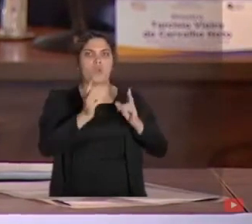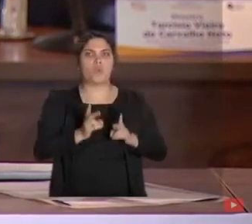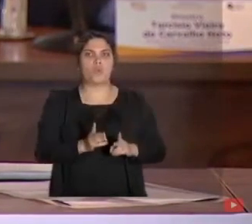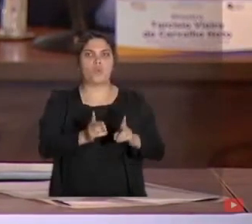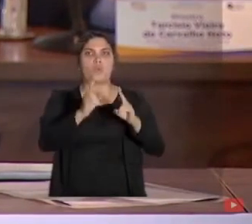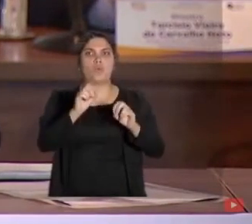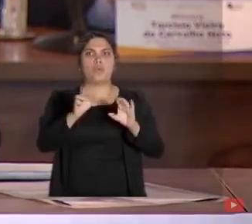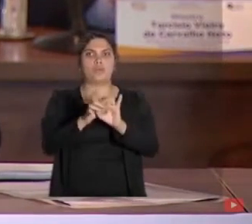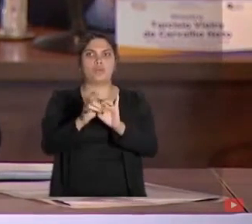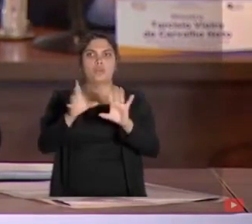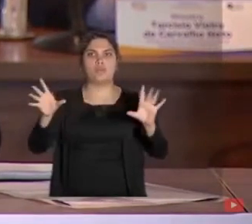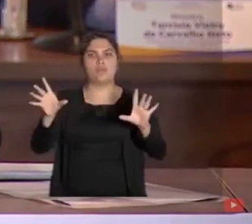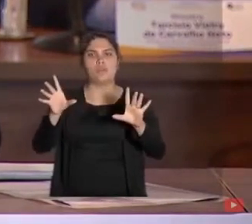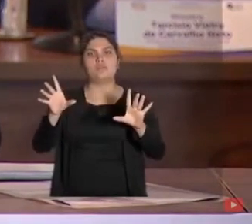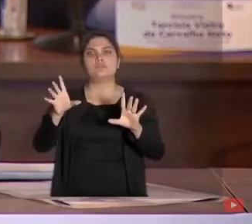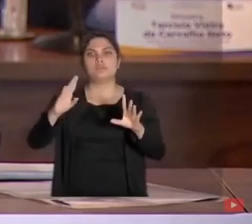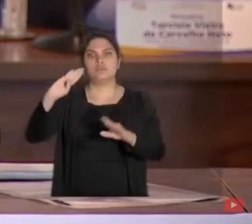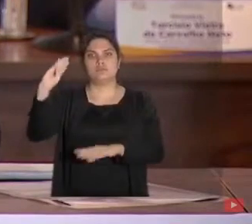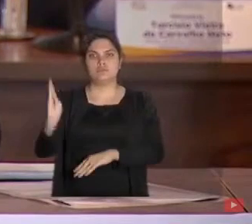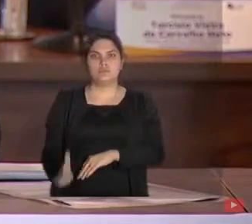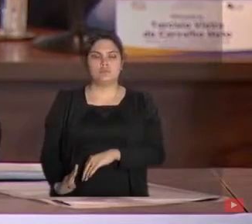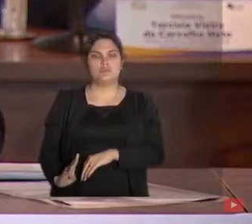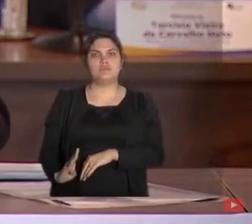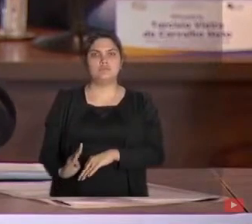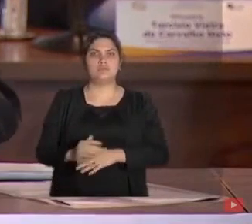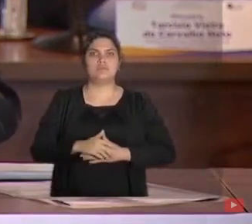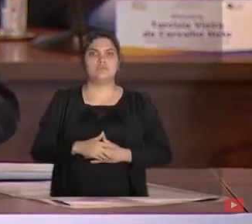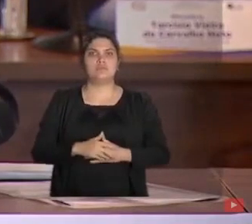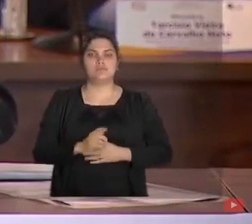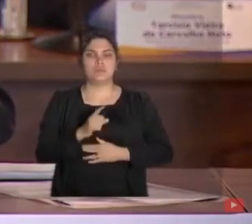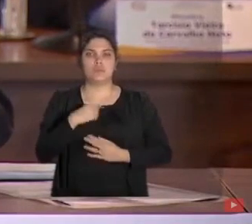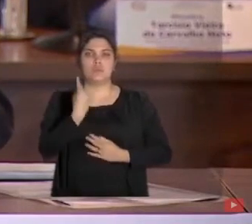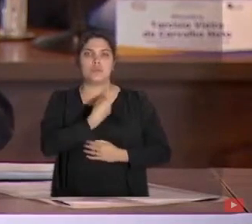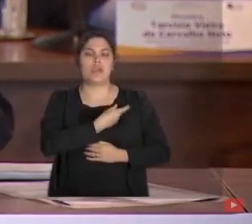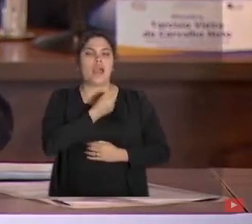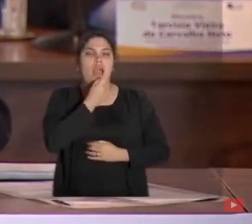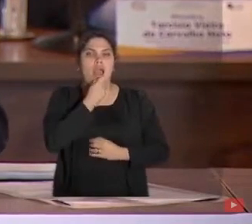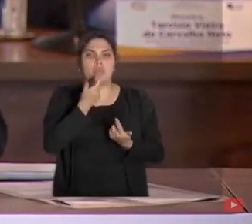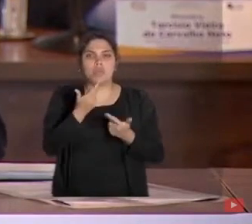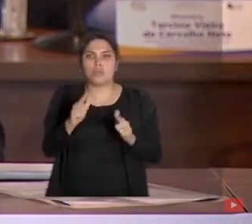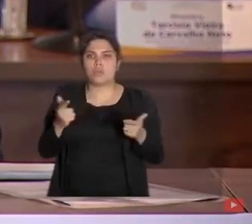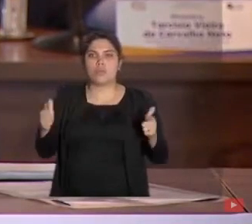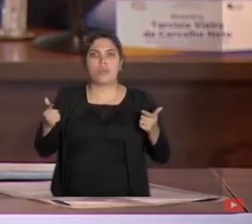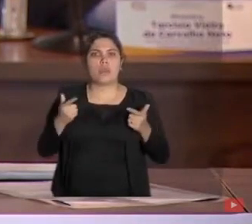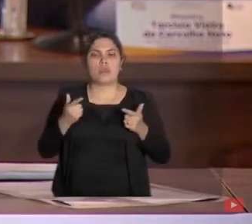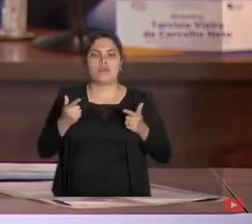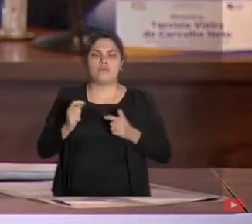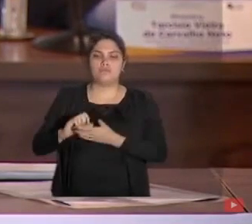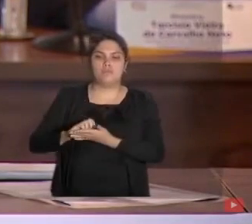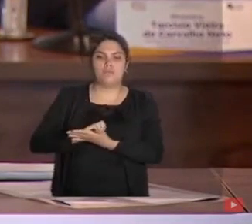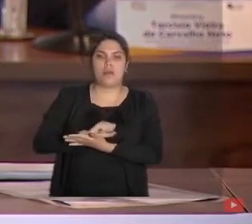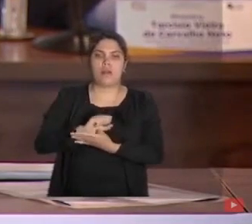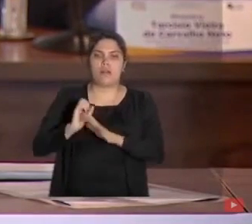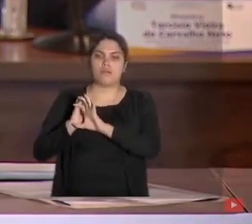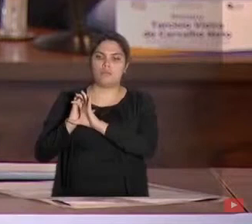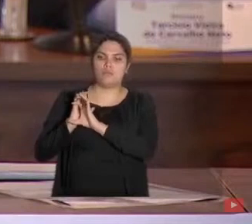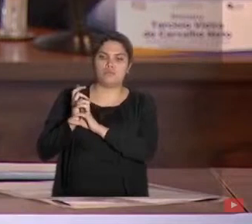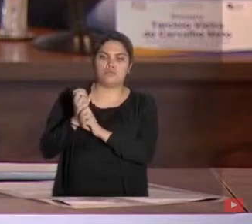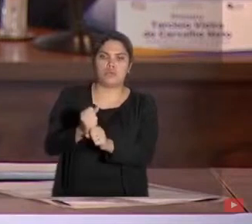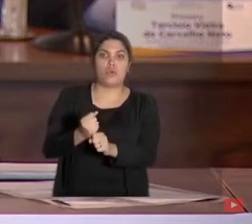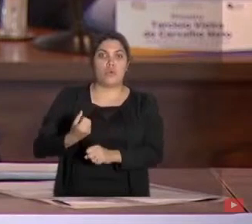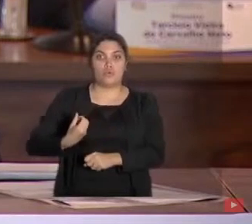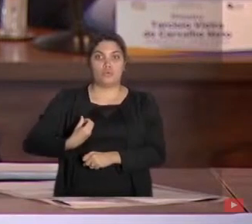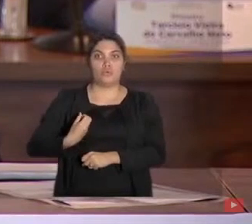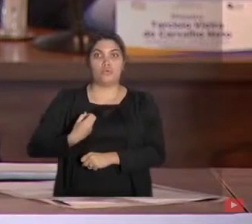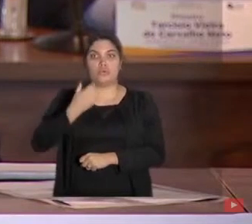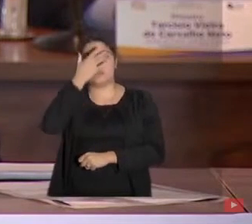continuada à democracia brasileira. Nós ainda não temos os dados totais do número